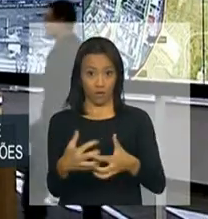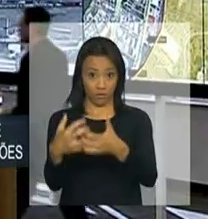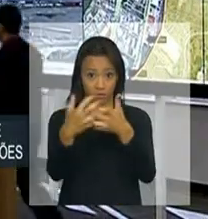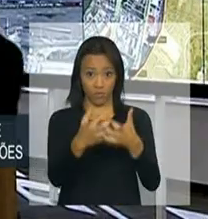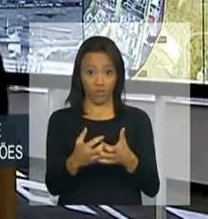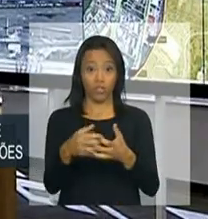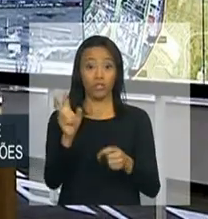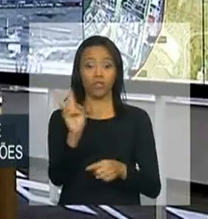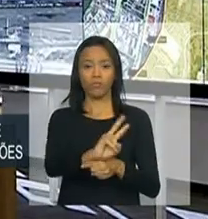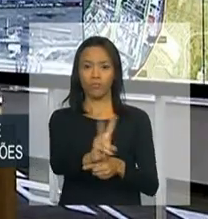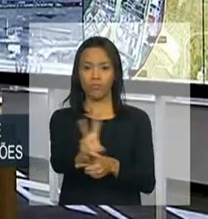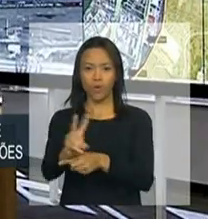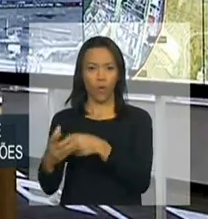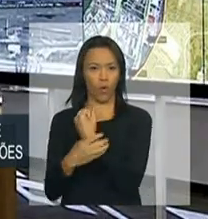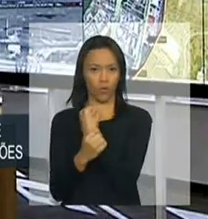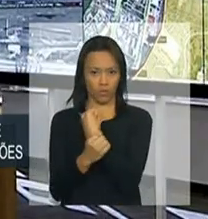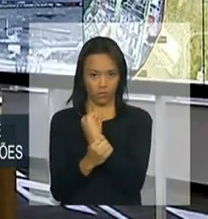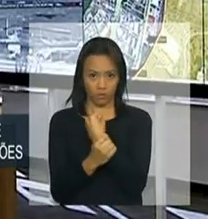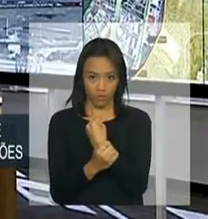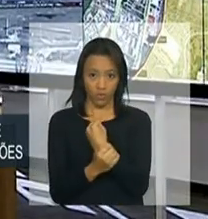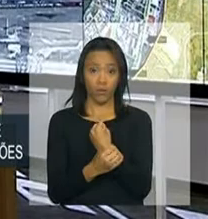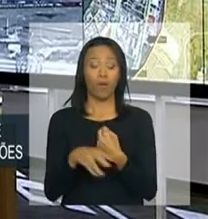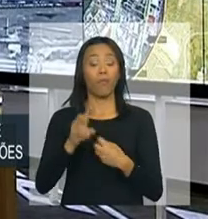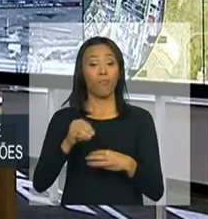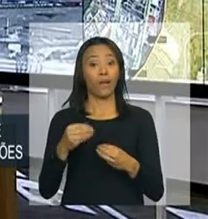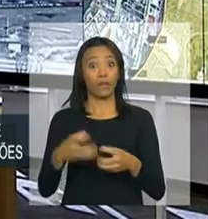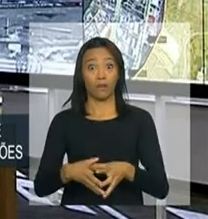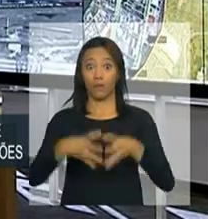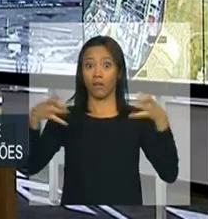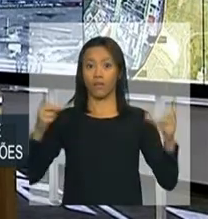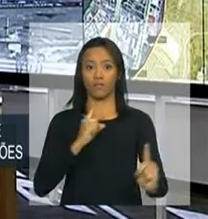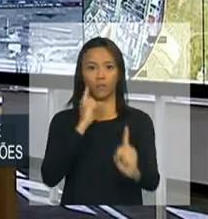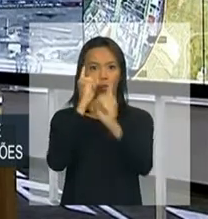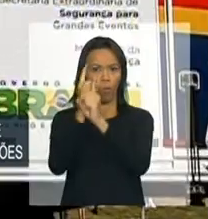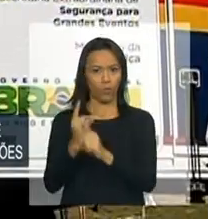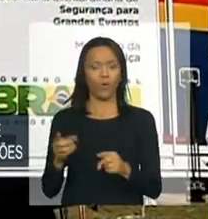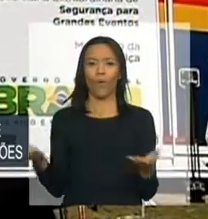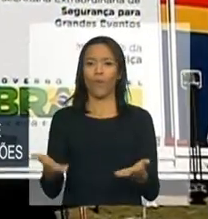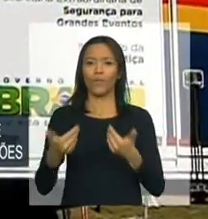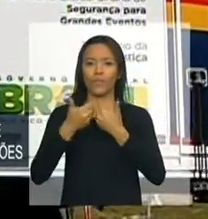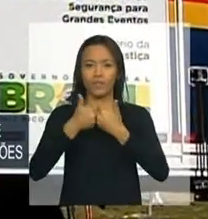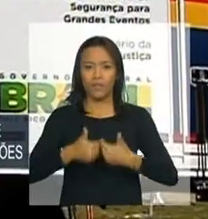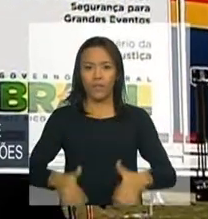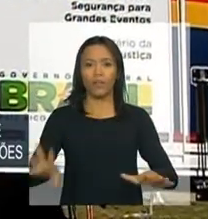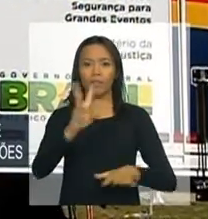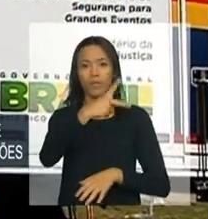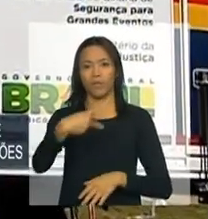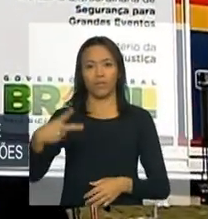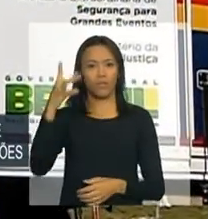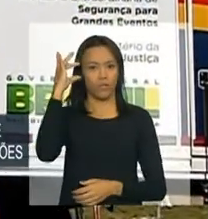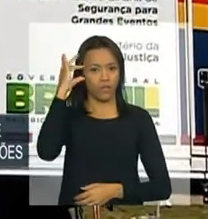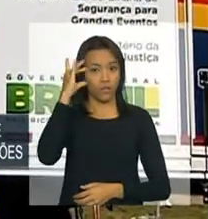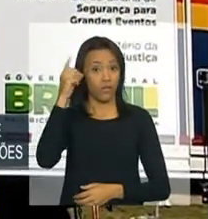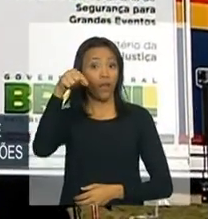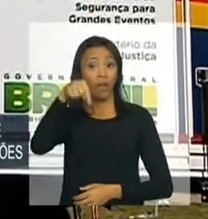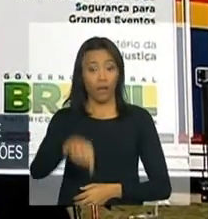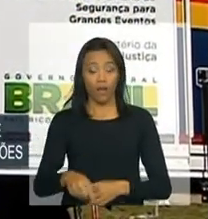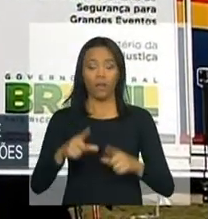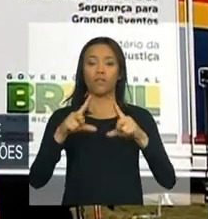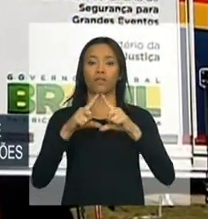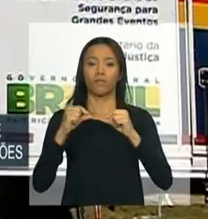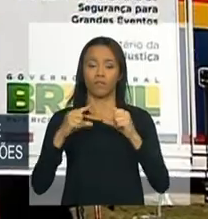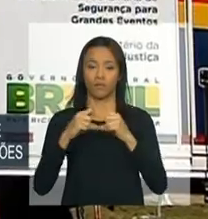controle de comando e controle para grandes eventos inaugurado hoje pela presidenta Dilma Rousseff aqui em